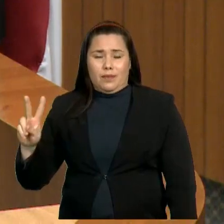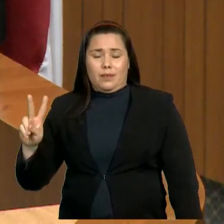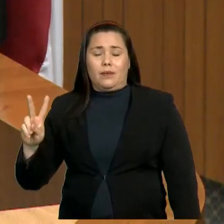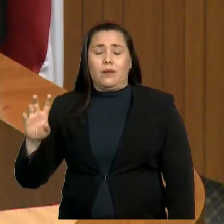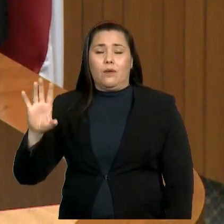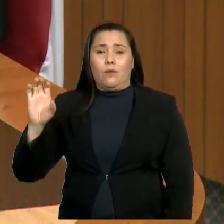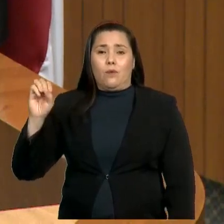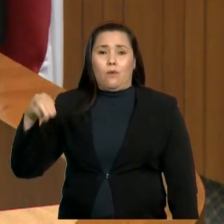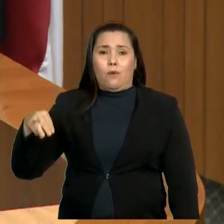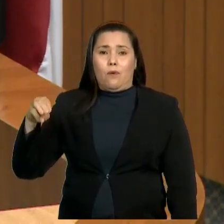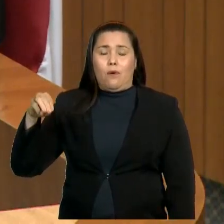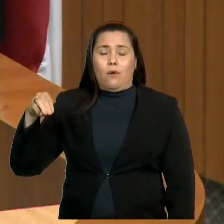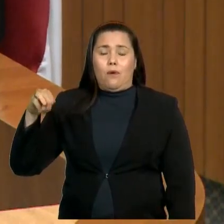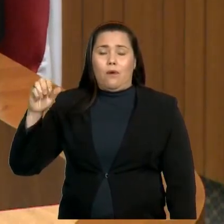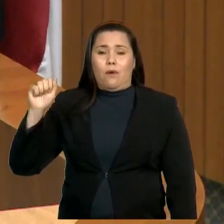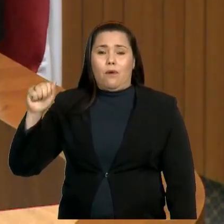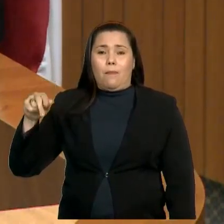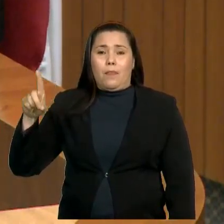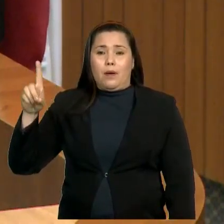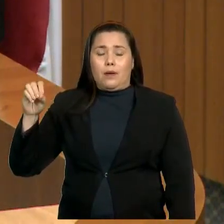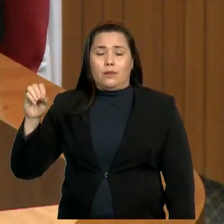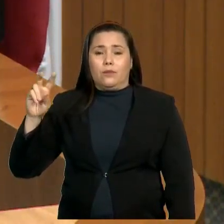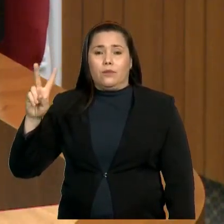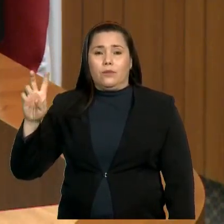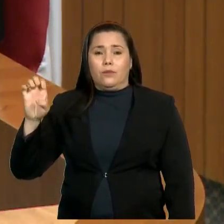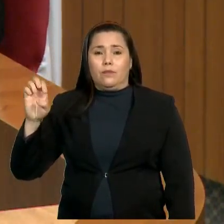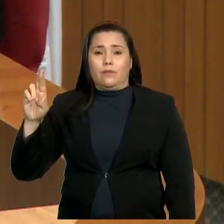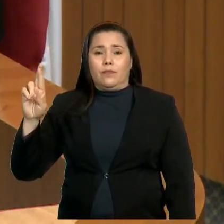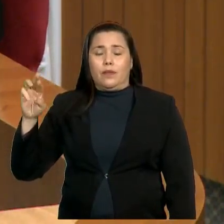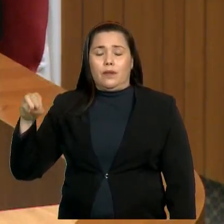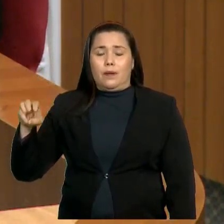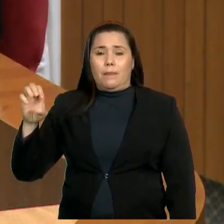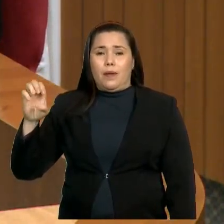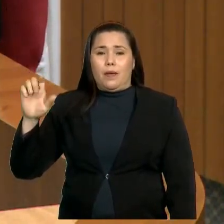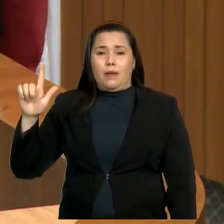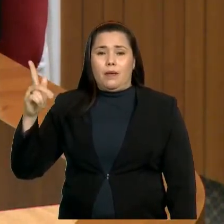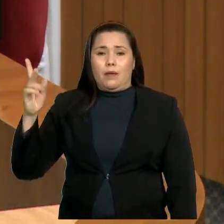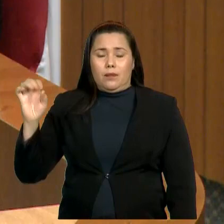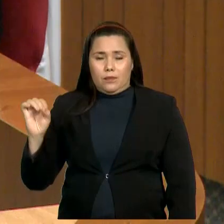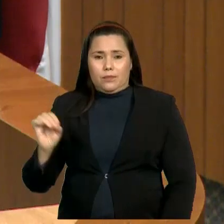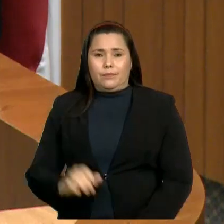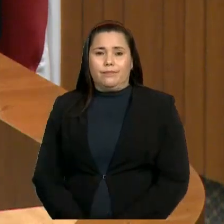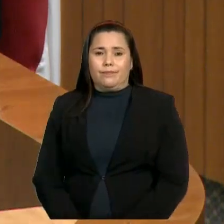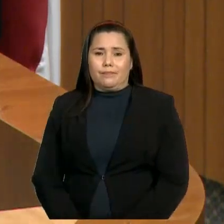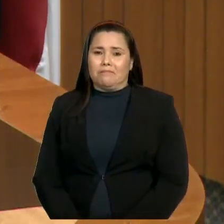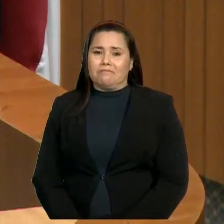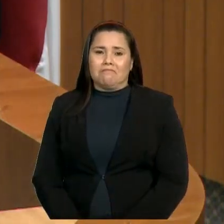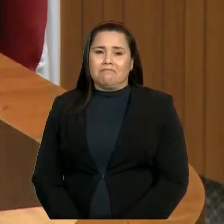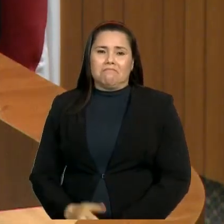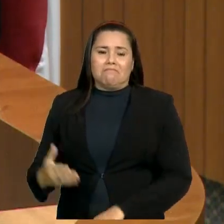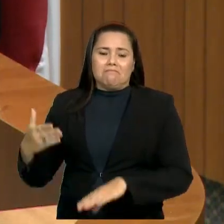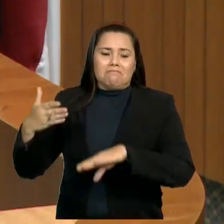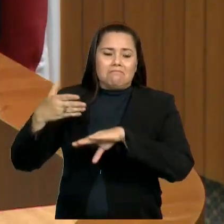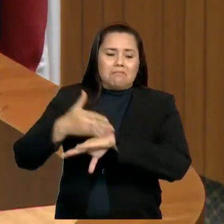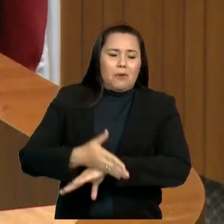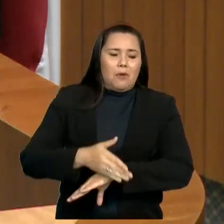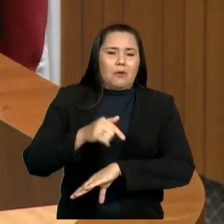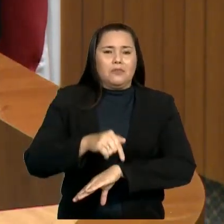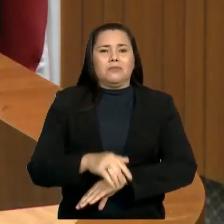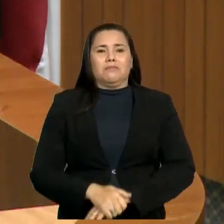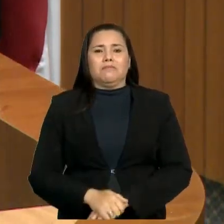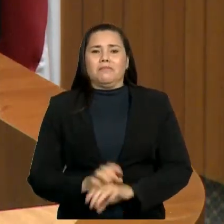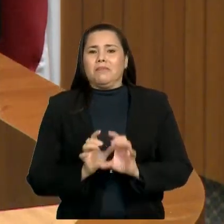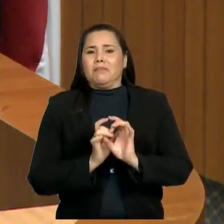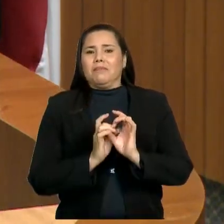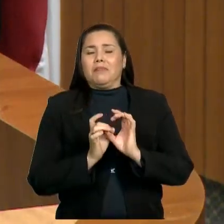nacionais andar de mãos dadas praticamente de braços dados com Guilherme bolos do pessol aí